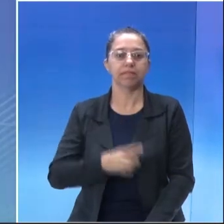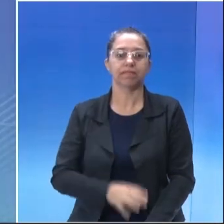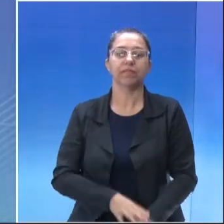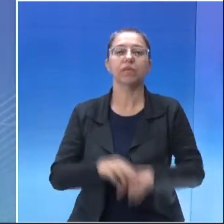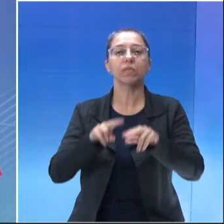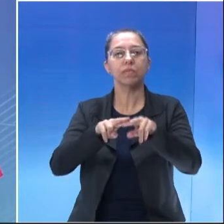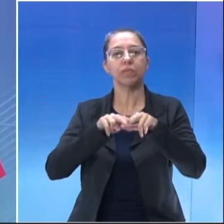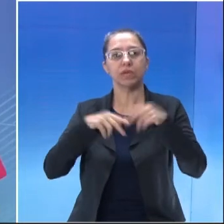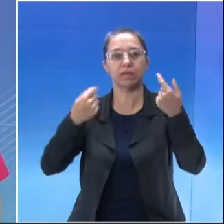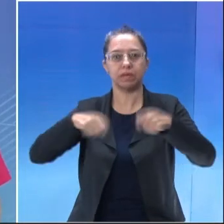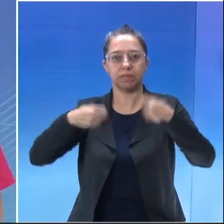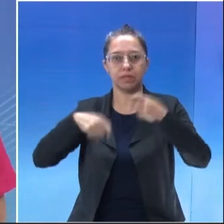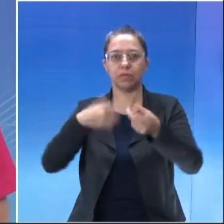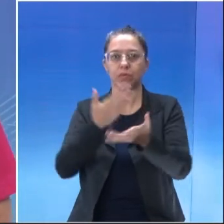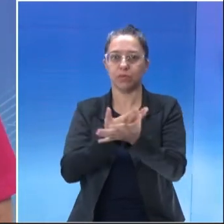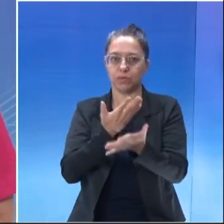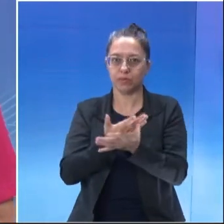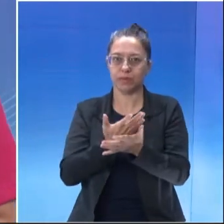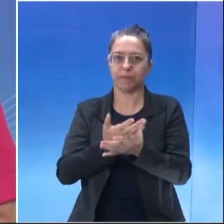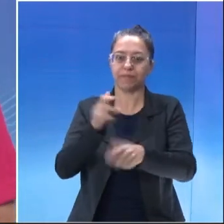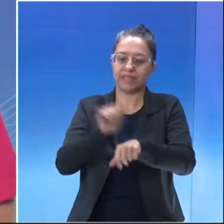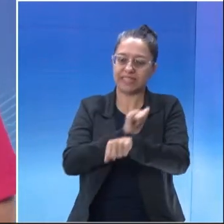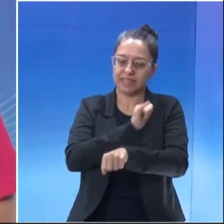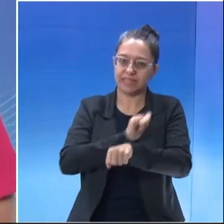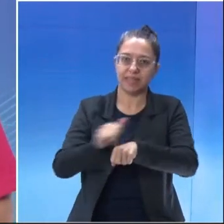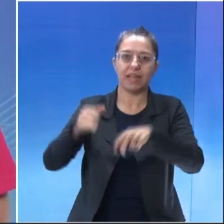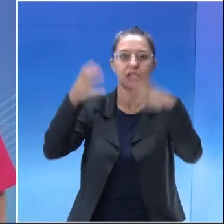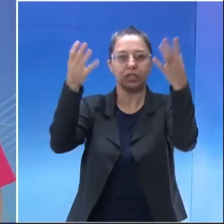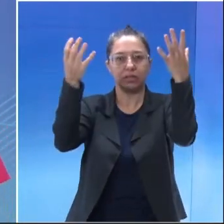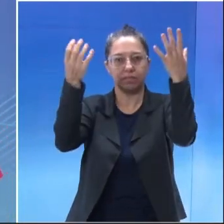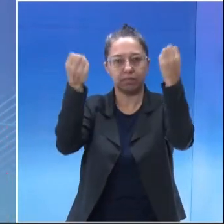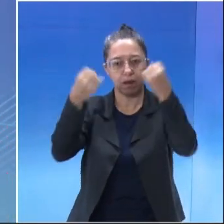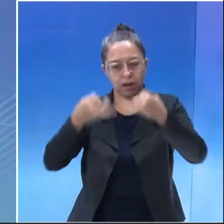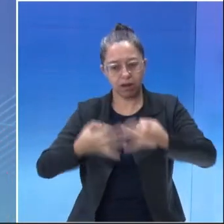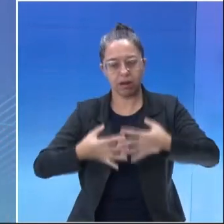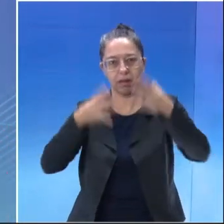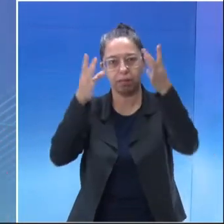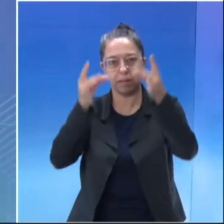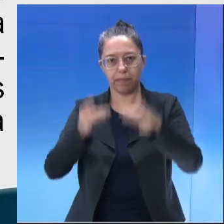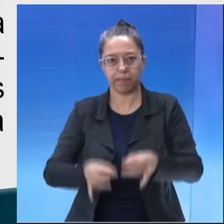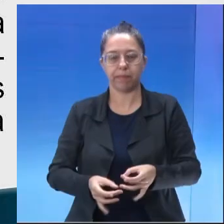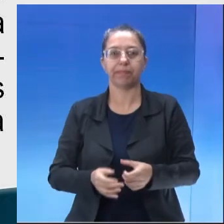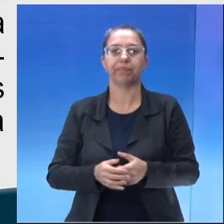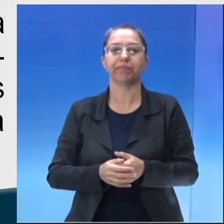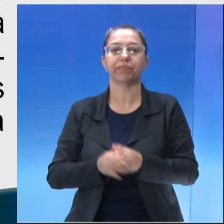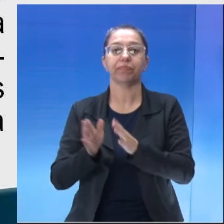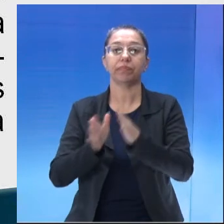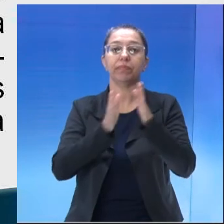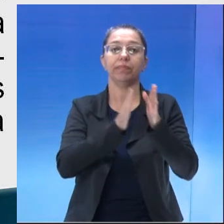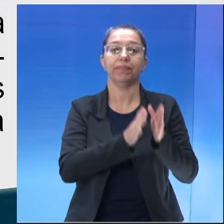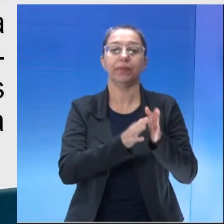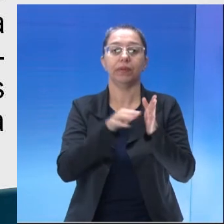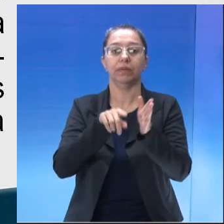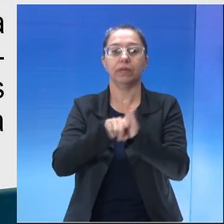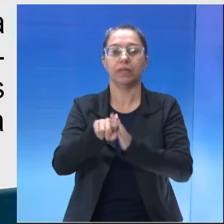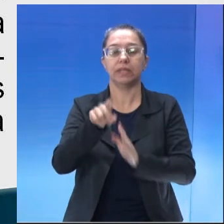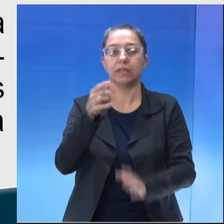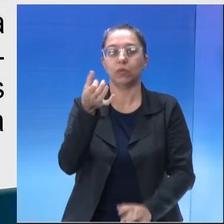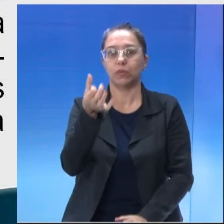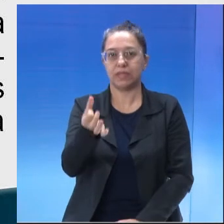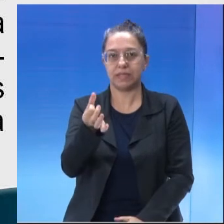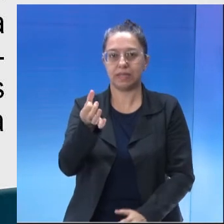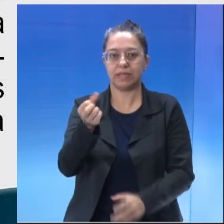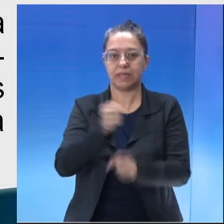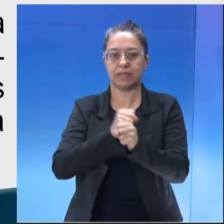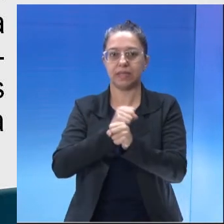estudar estratégias argumentativas. Aí eu fui lá na questão 2018, que é a questão 6, ela